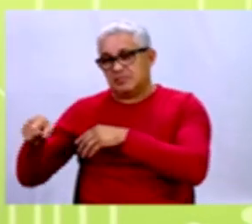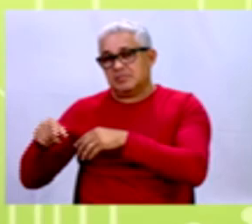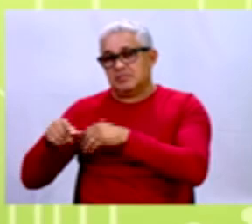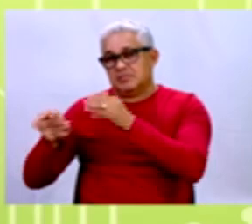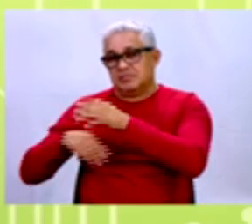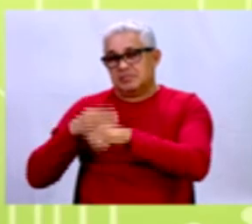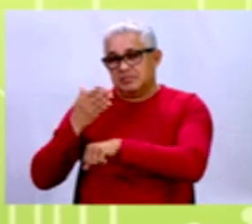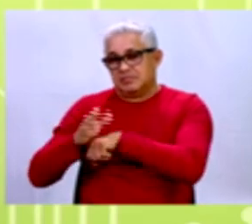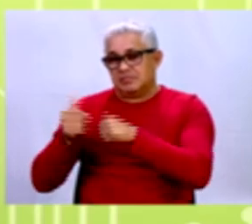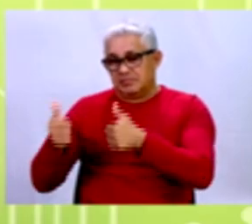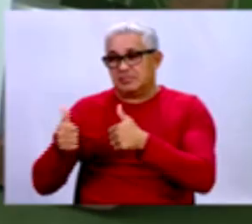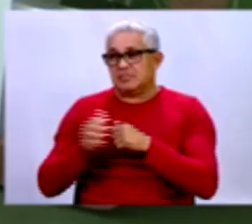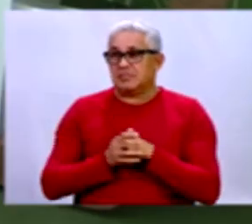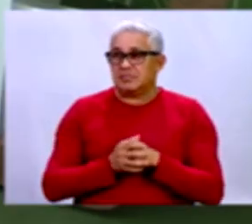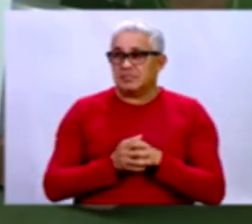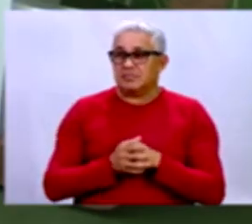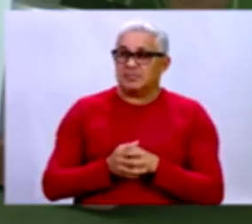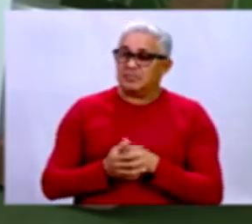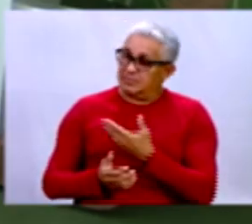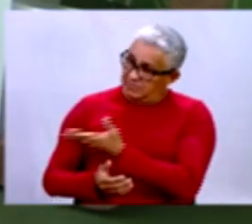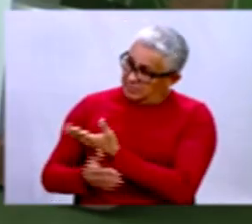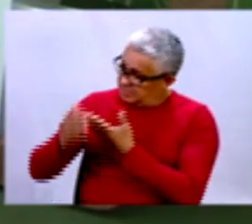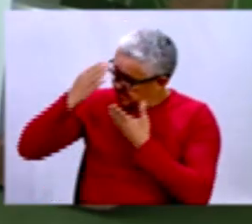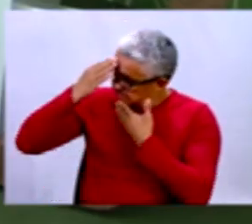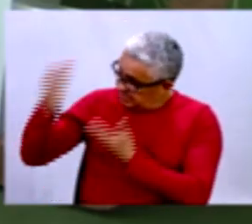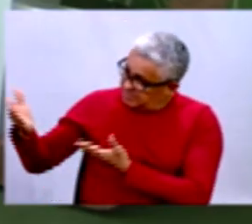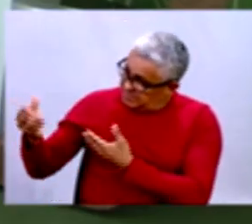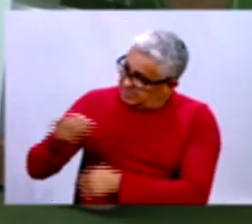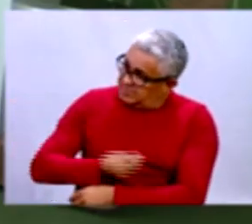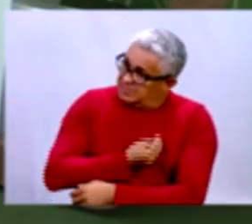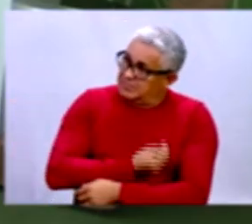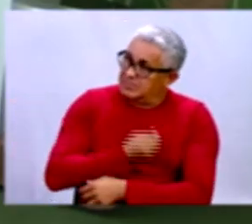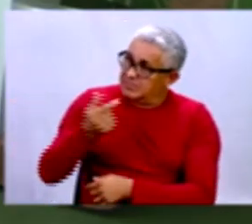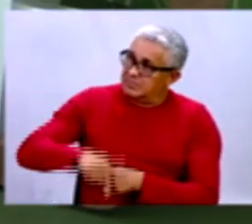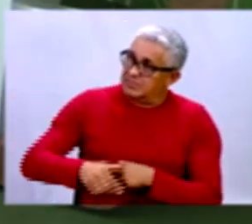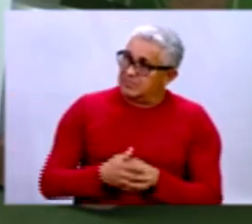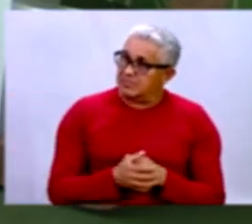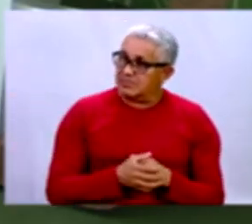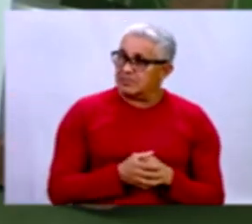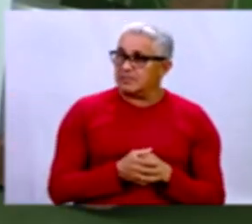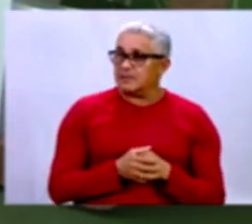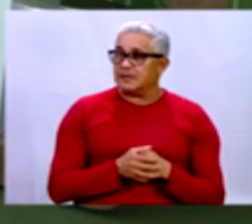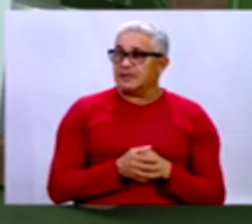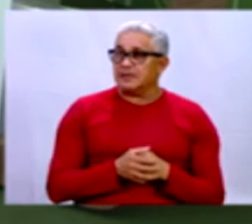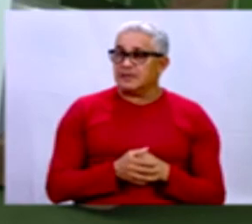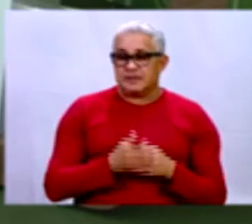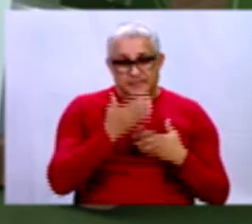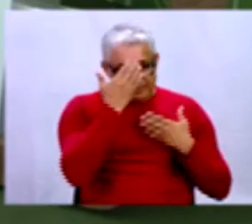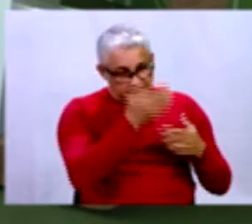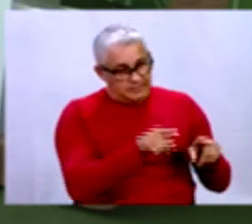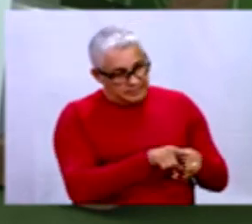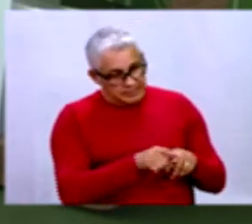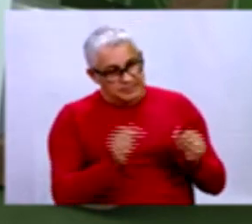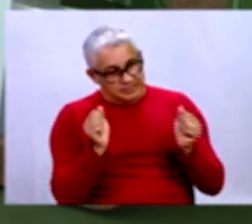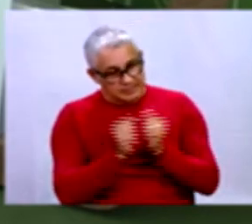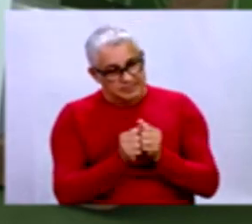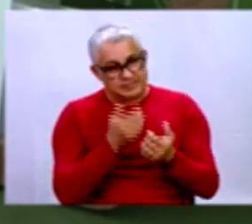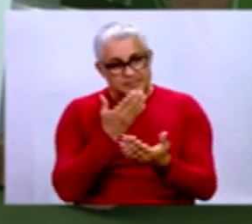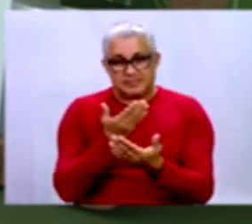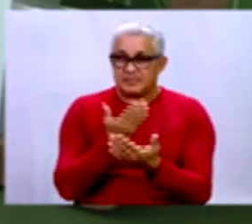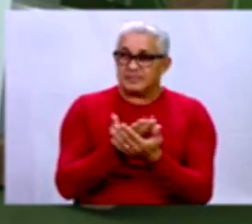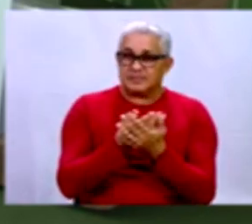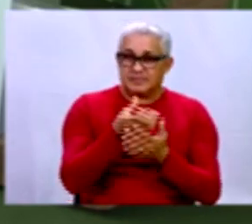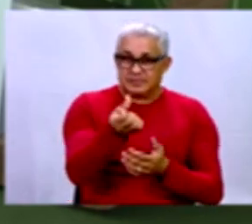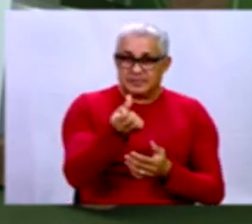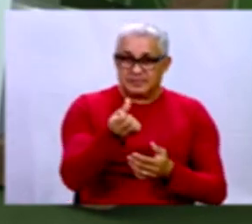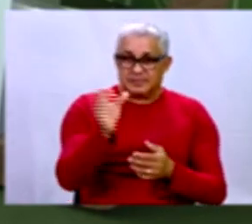das empresas, tá? Professora Cristiane, obrigado pela presença novamente aqui. Obrigada, professora. Estaremos juntas na aula 6, né? Na aula 6. Até